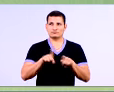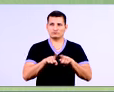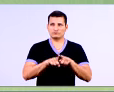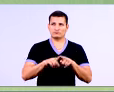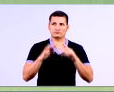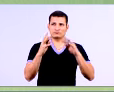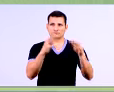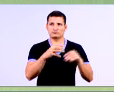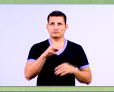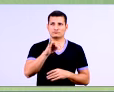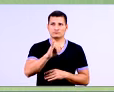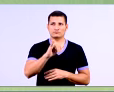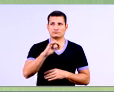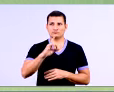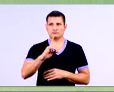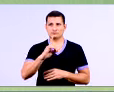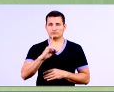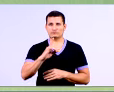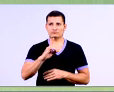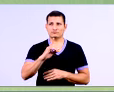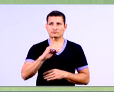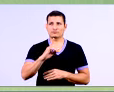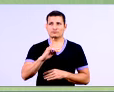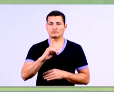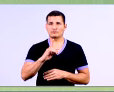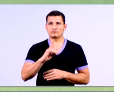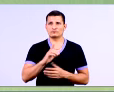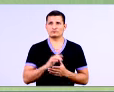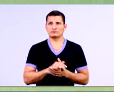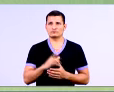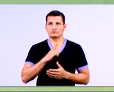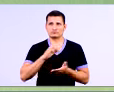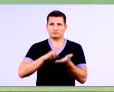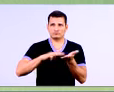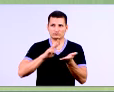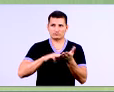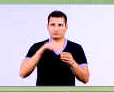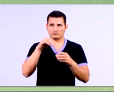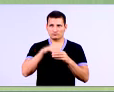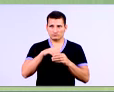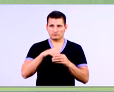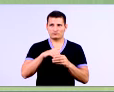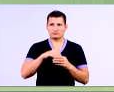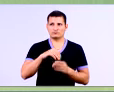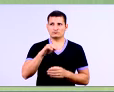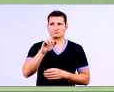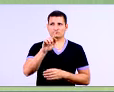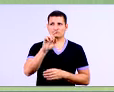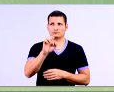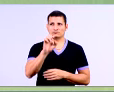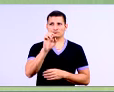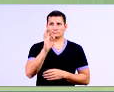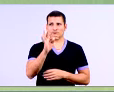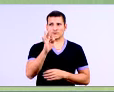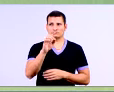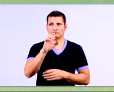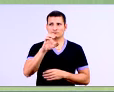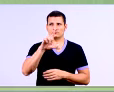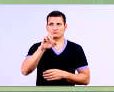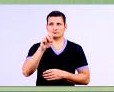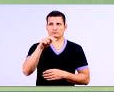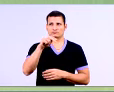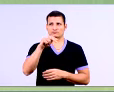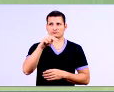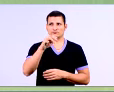observaram que nós criamos uma identificação. E existe um método dentro do document chamado getElementById, obter o